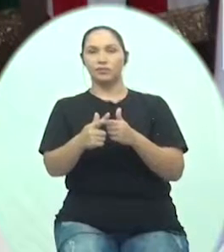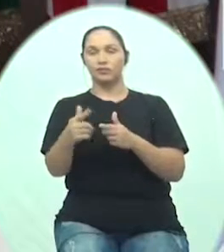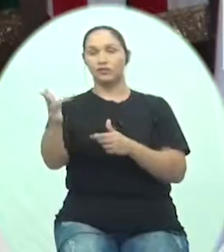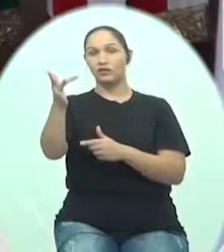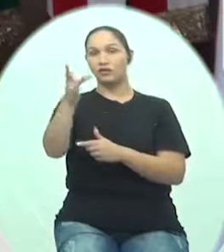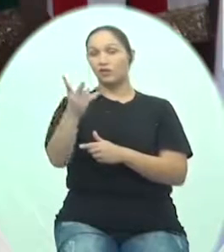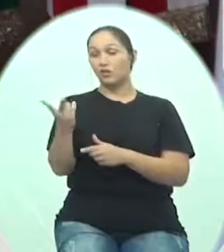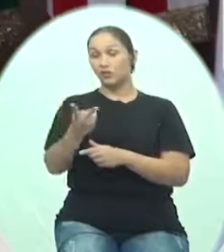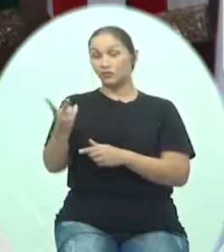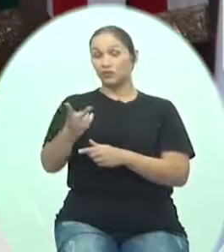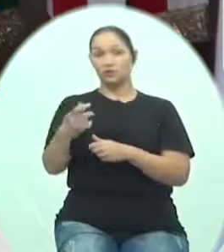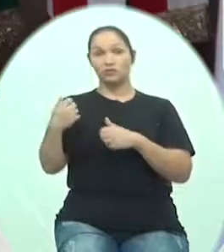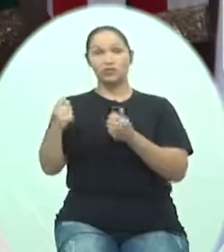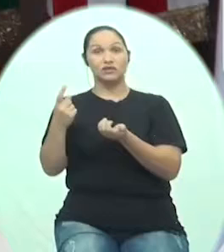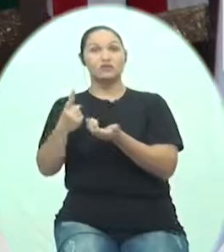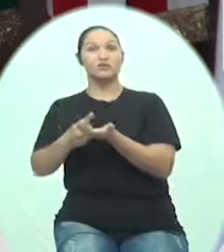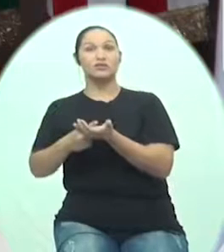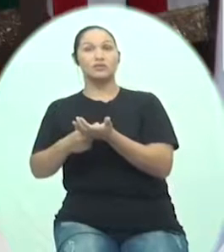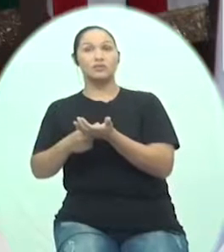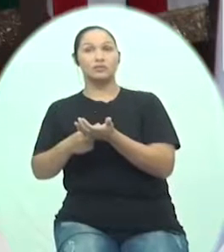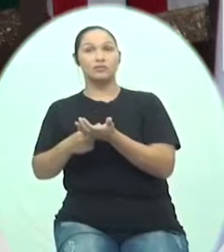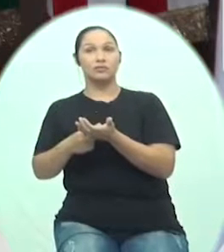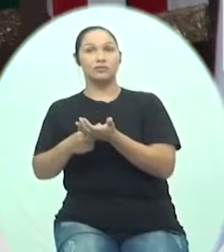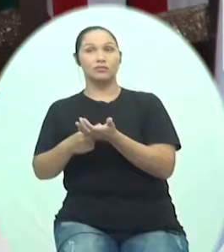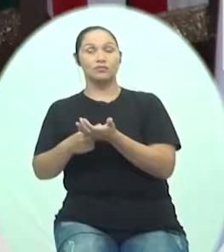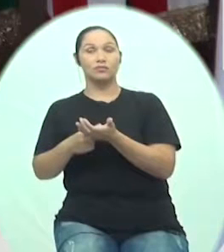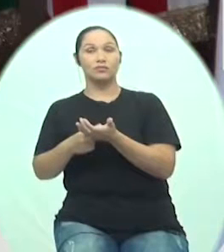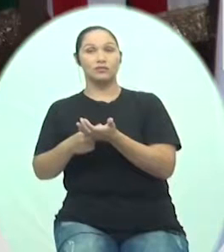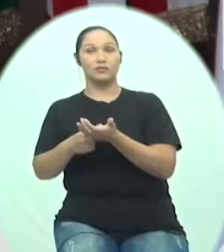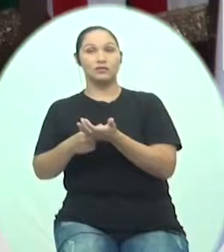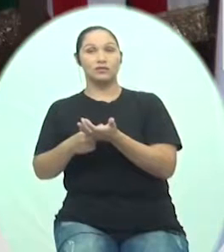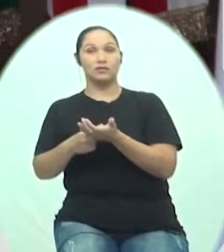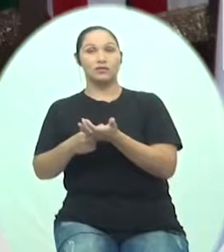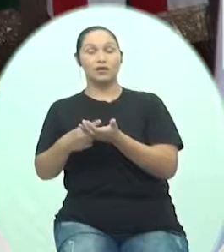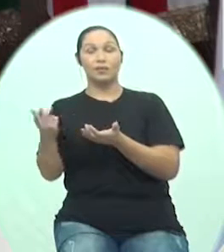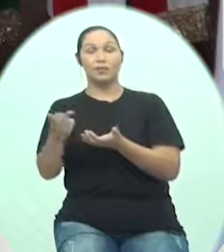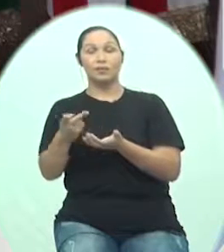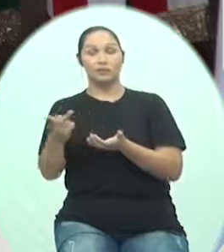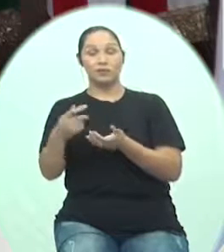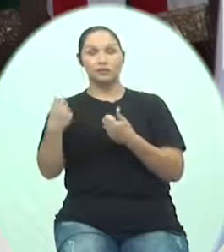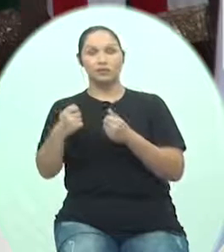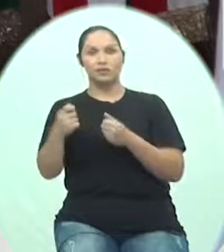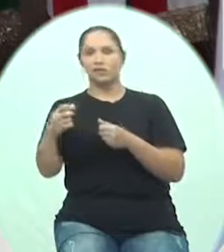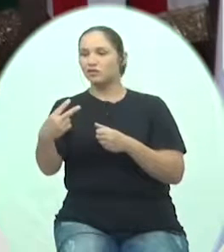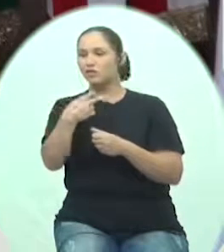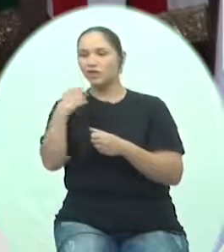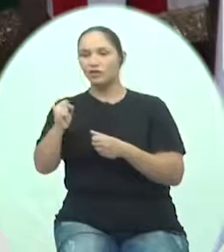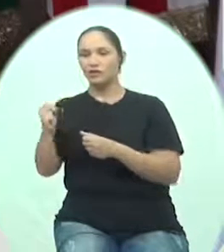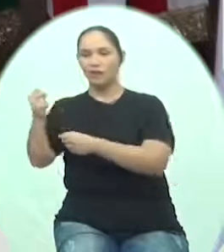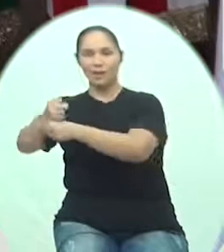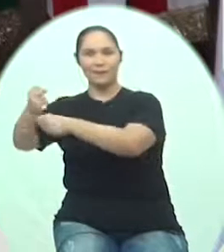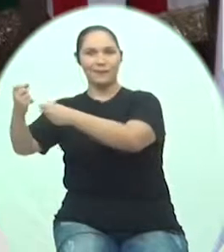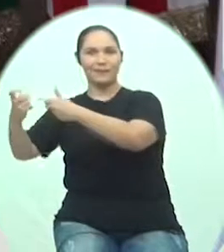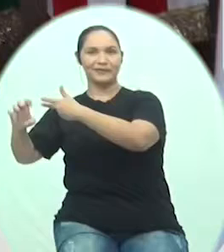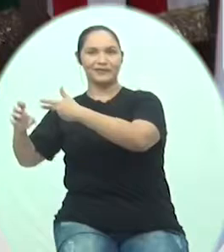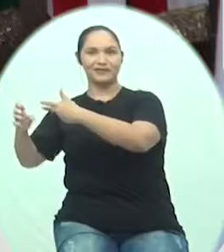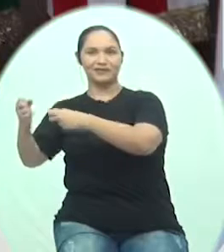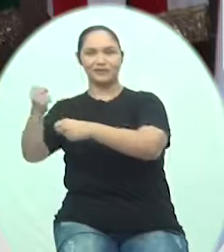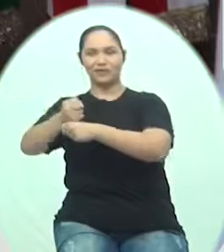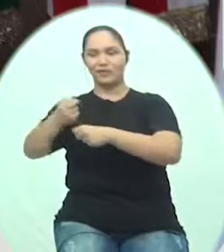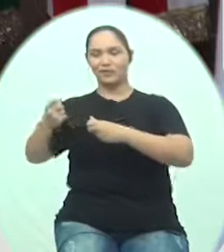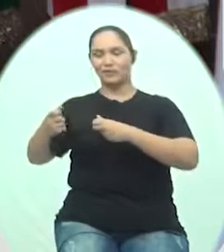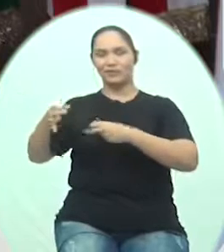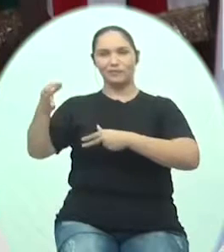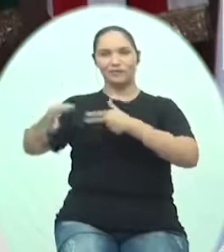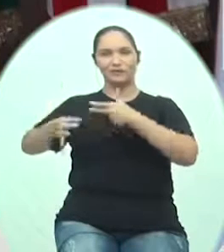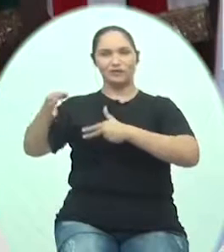judiciário conhecimento do Legislativo nós não podemos mais ser pego de surpresa com termos de ajustamento de Conduta